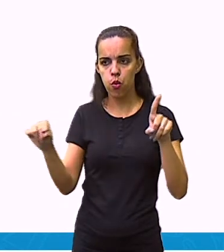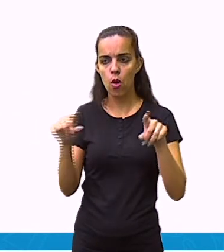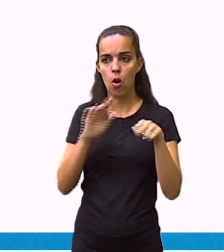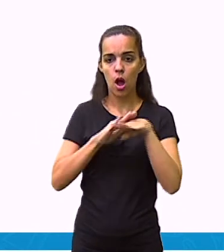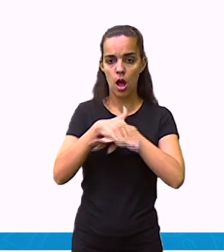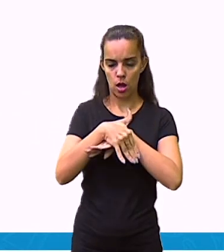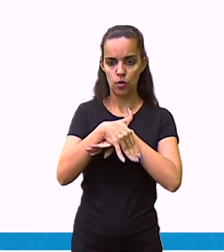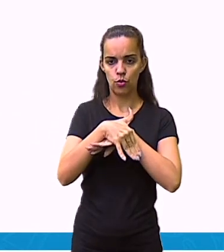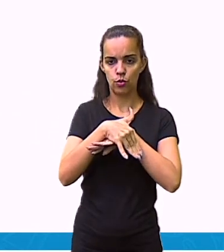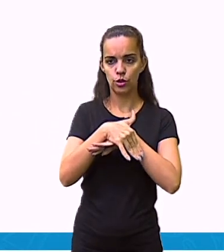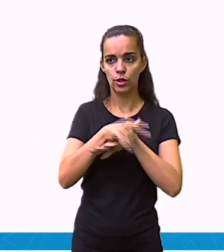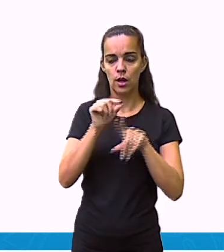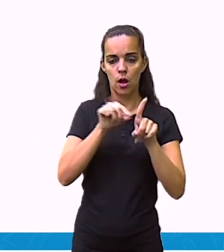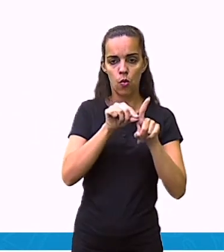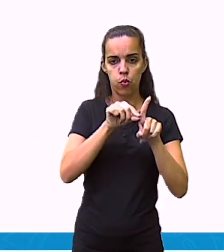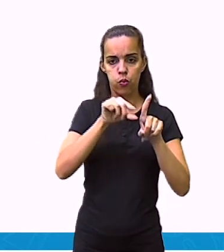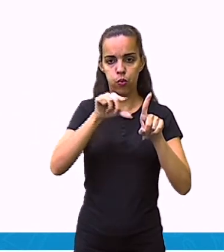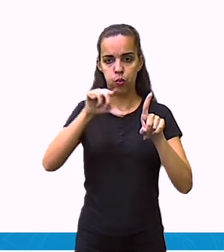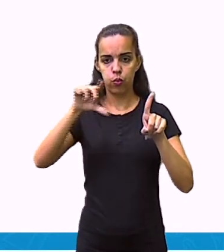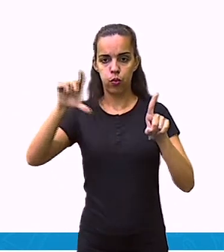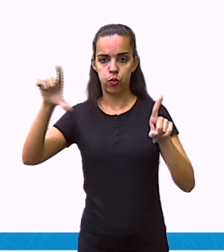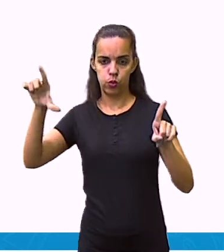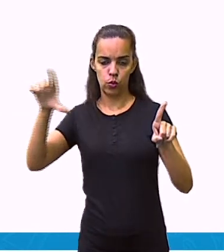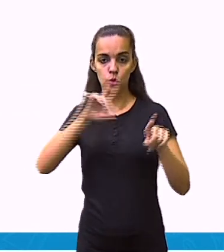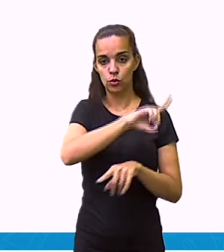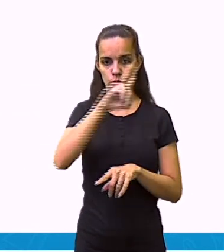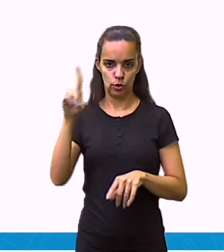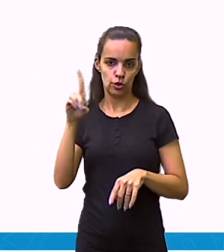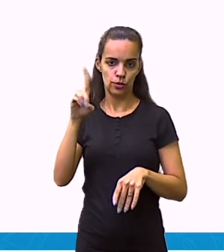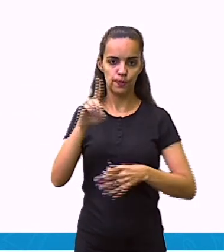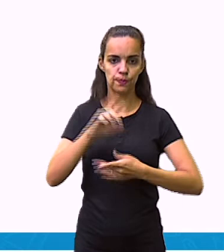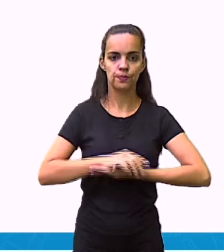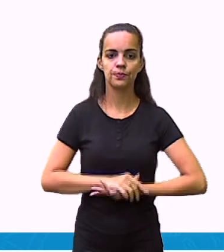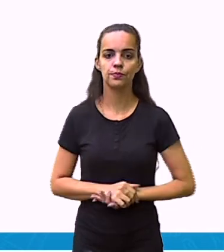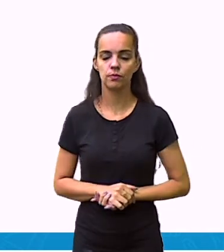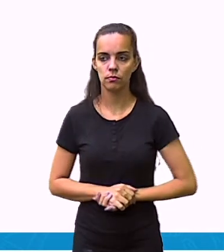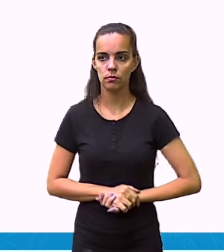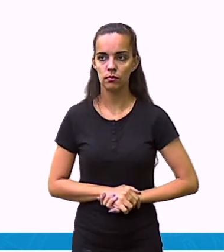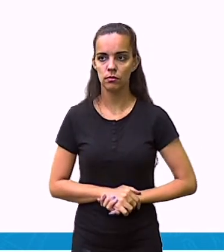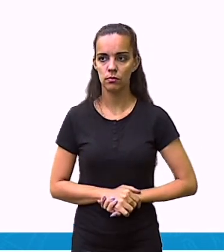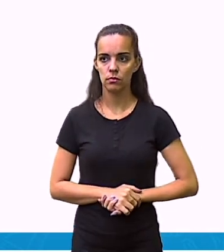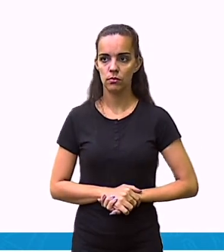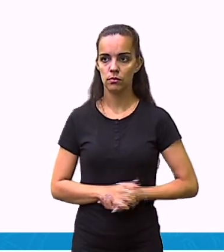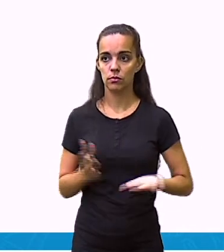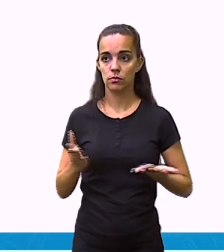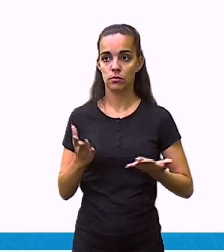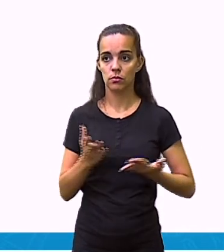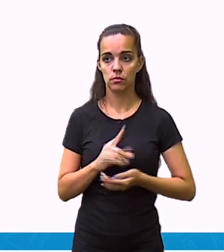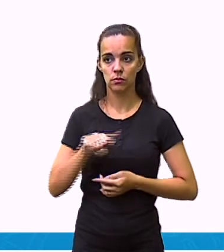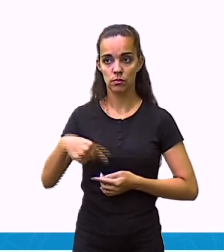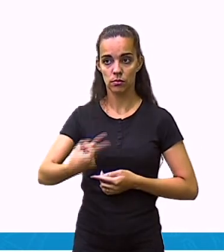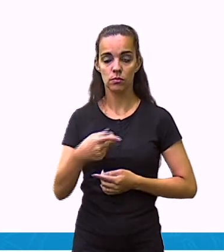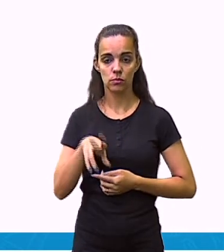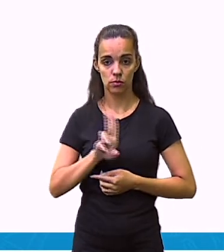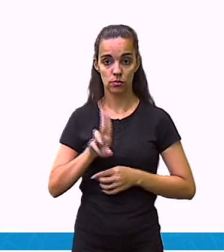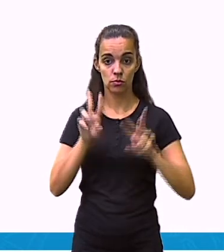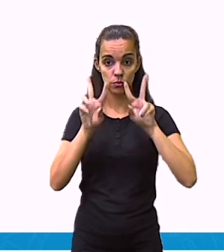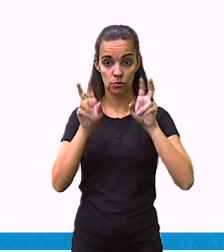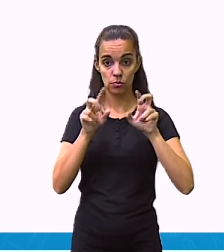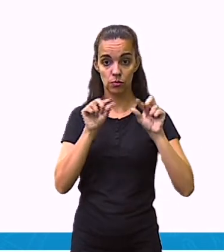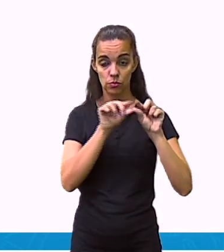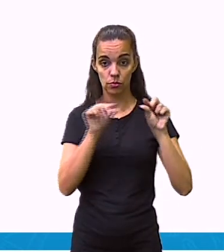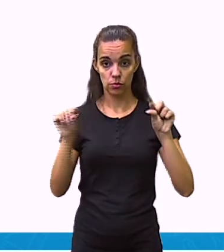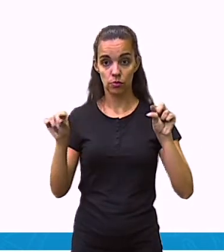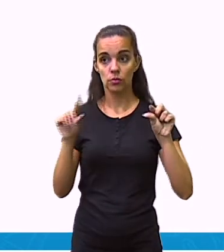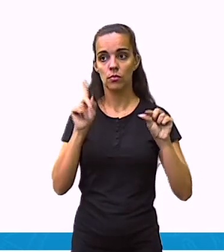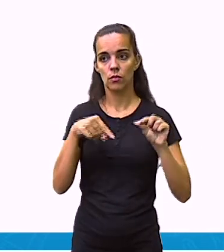e aumentar, ficar mais quente durante o dia. O próximo item que nós